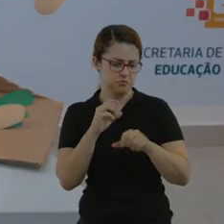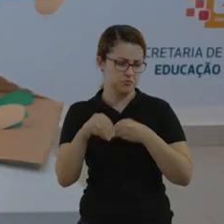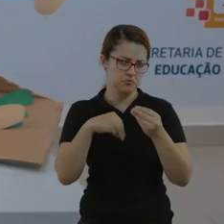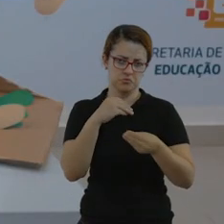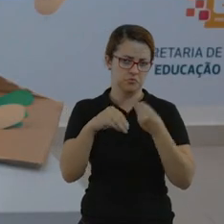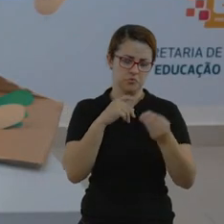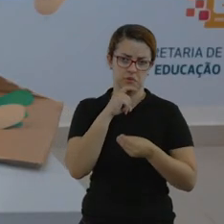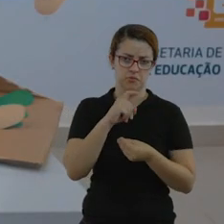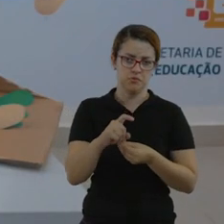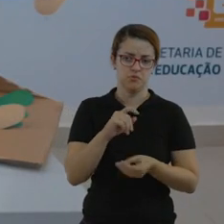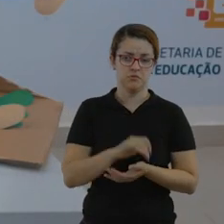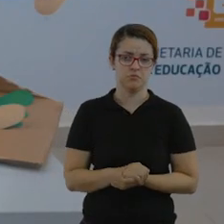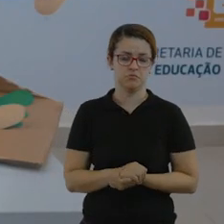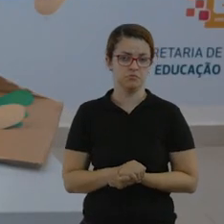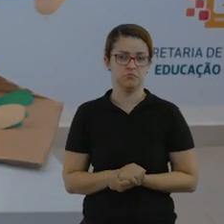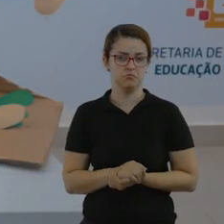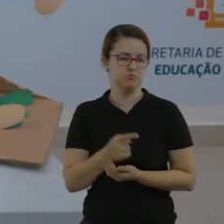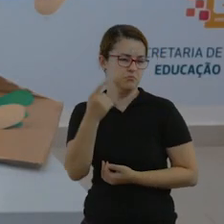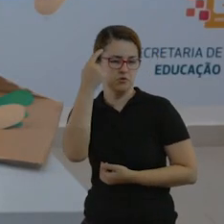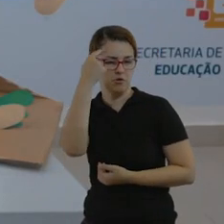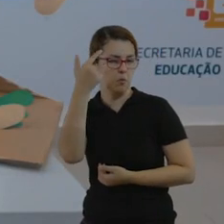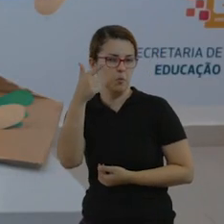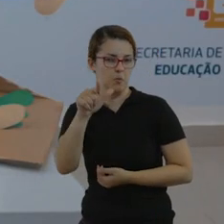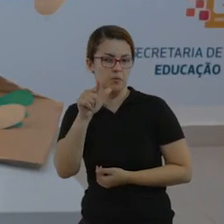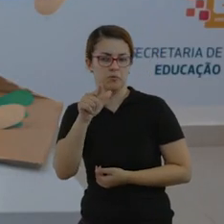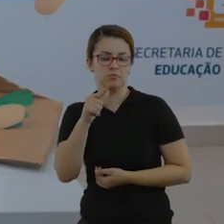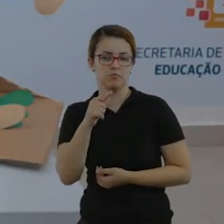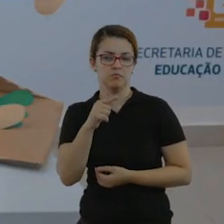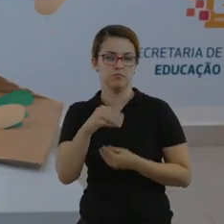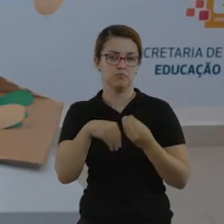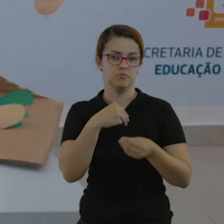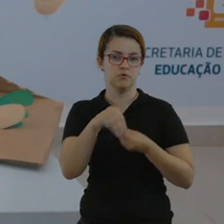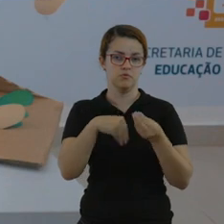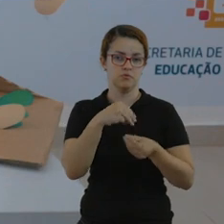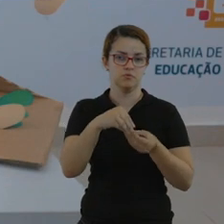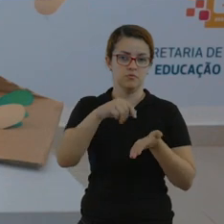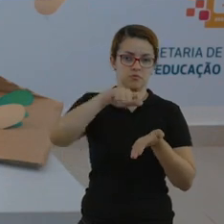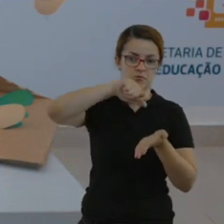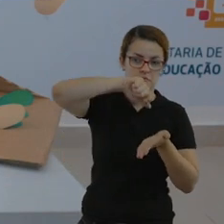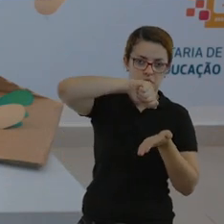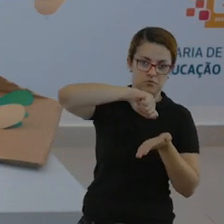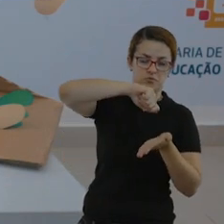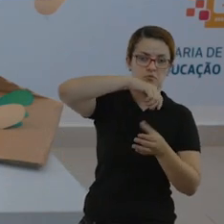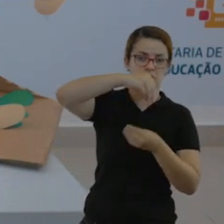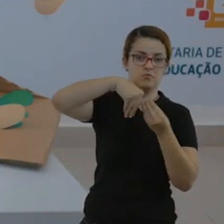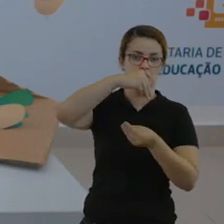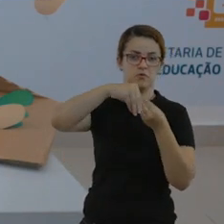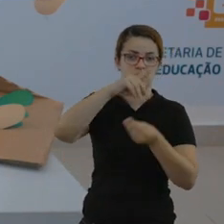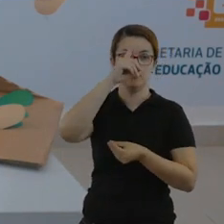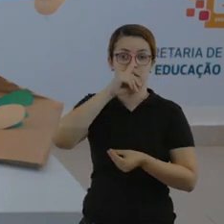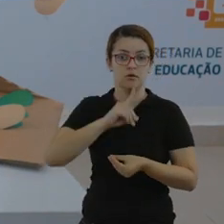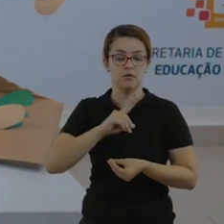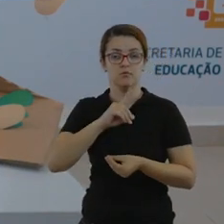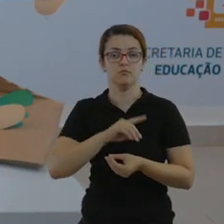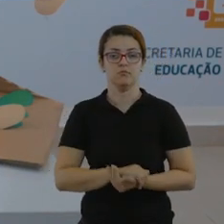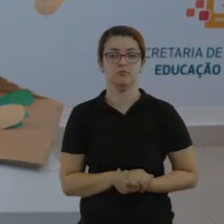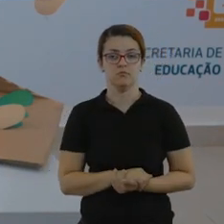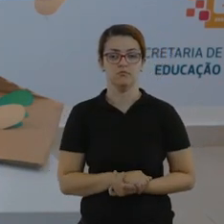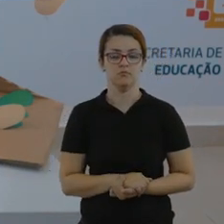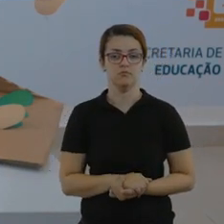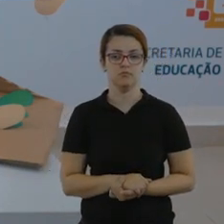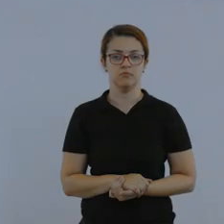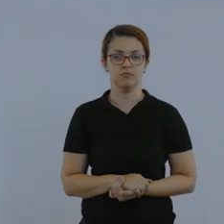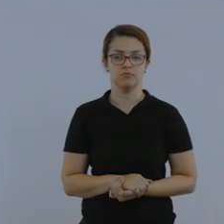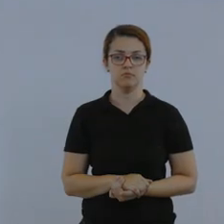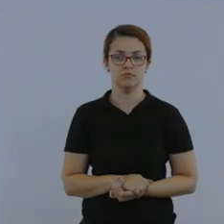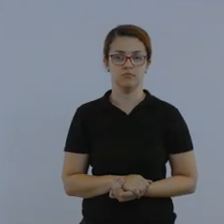de verde. E aí você pode criar misturando verde com um pouquinho de amarelo.